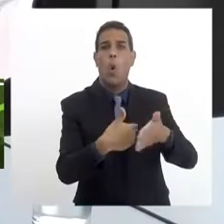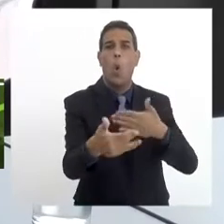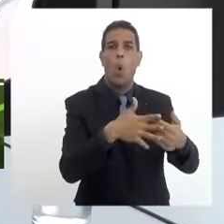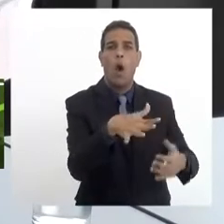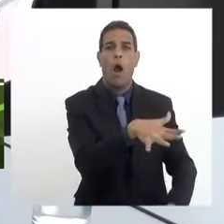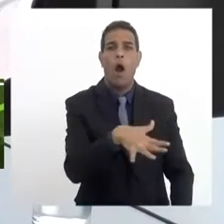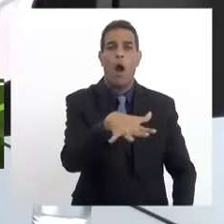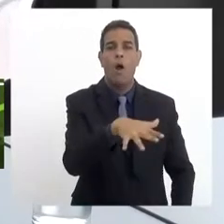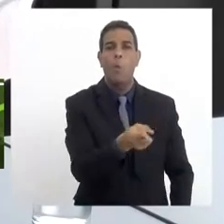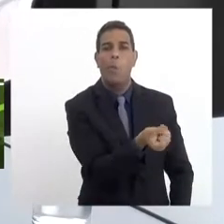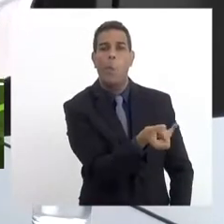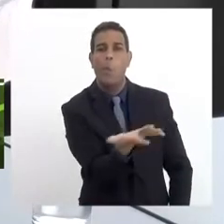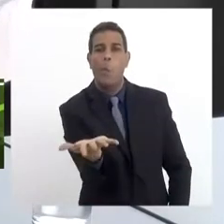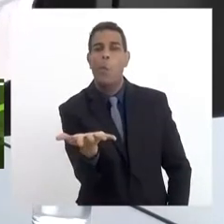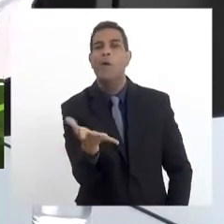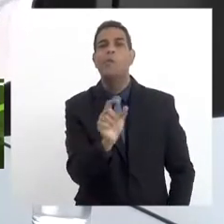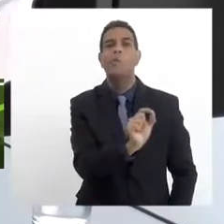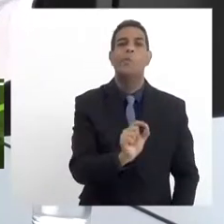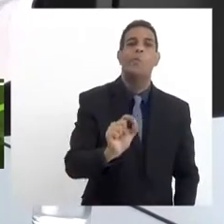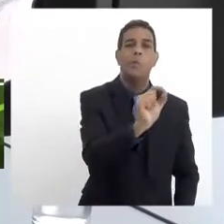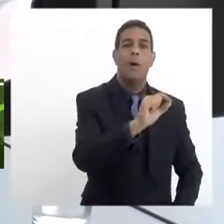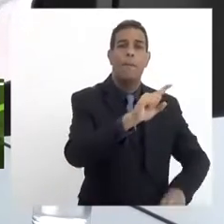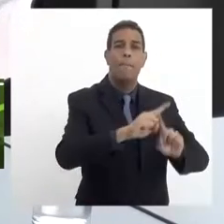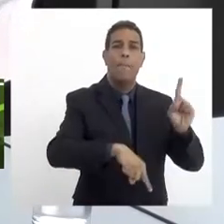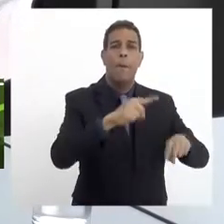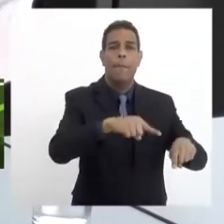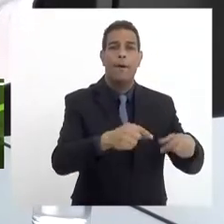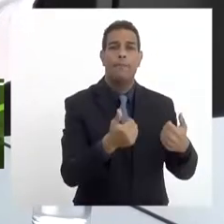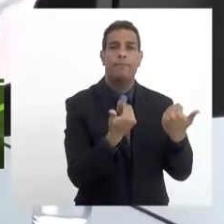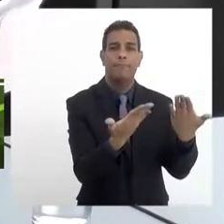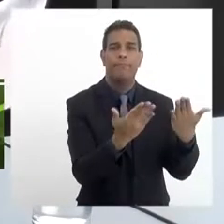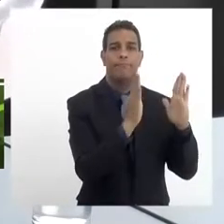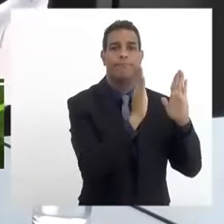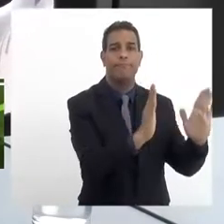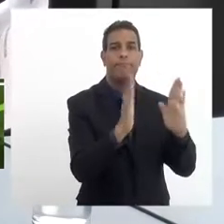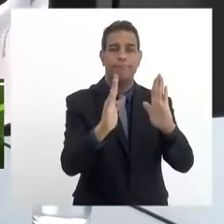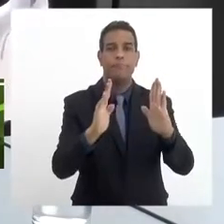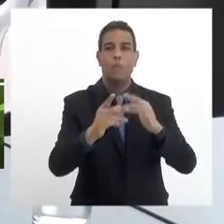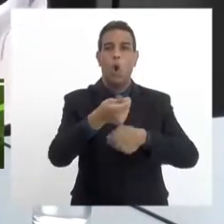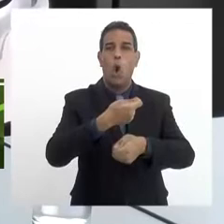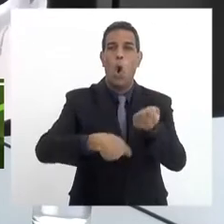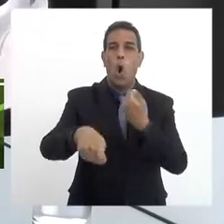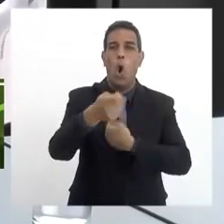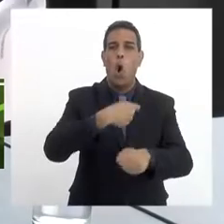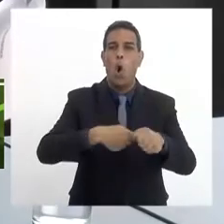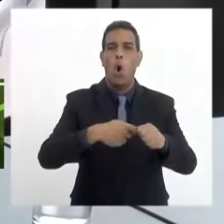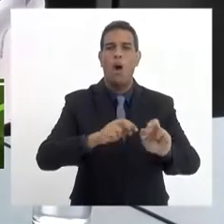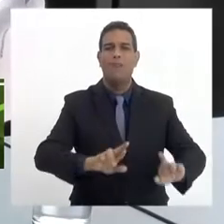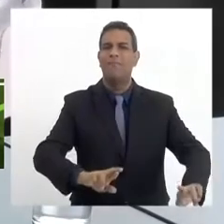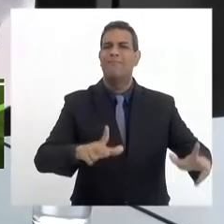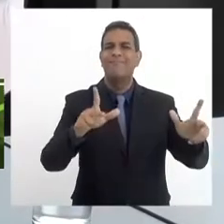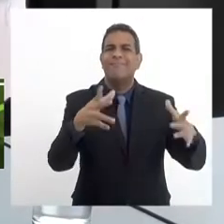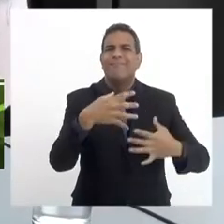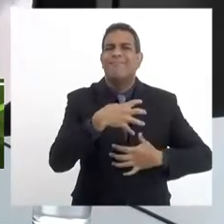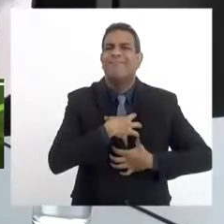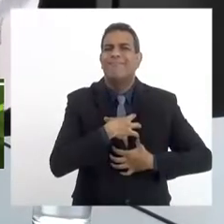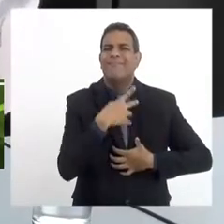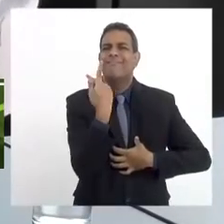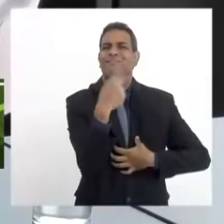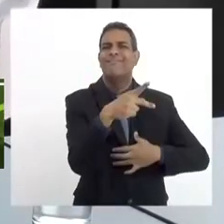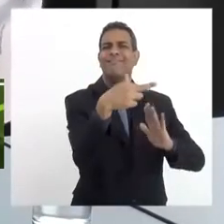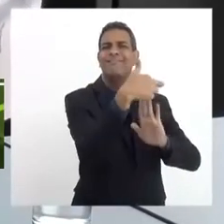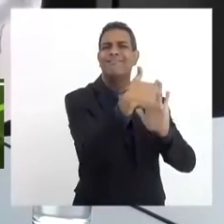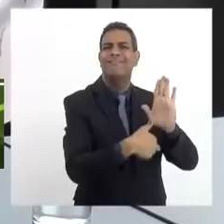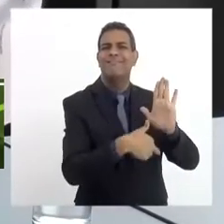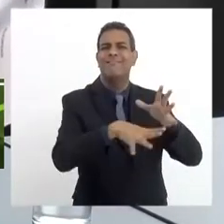alteração na quantidade de produtos expostos à venda no comércio. Eu não estou entendendo a redação